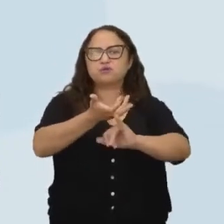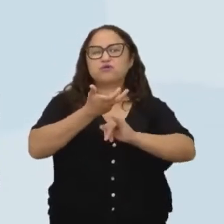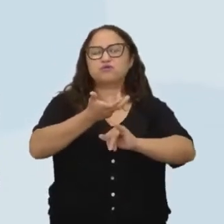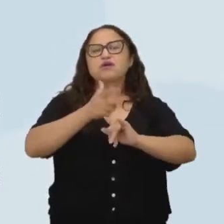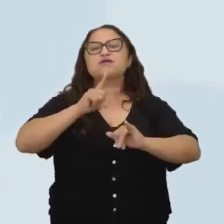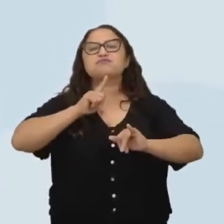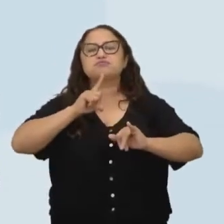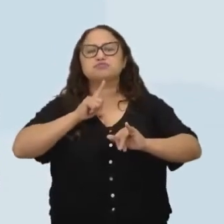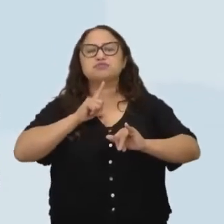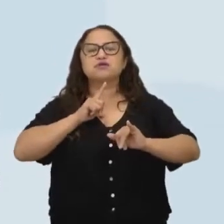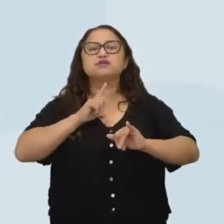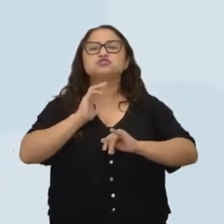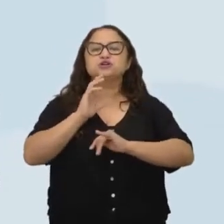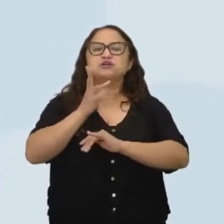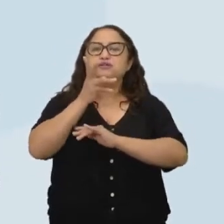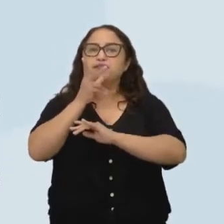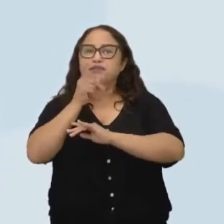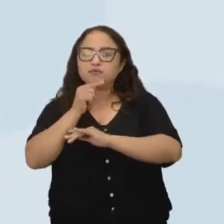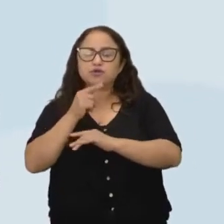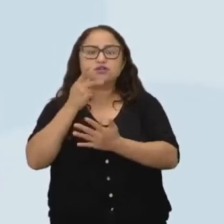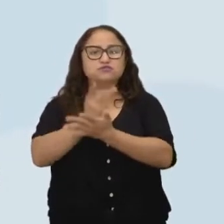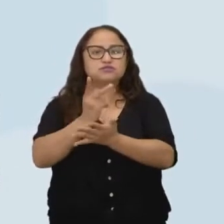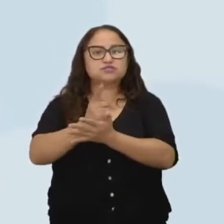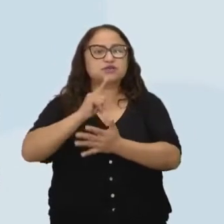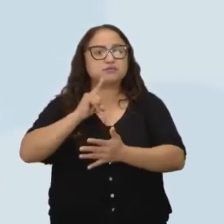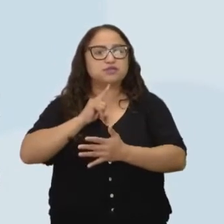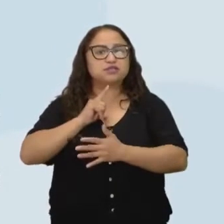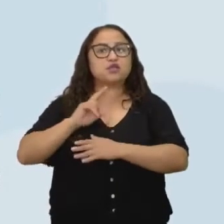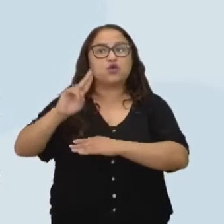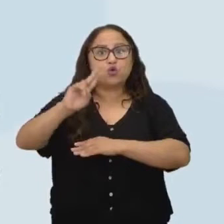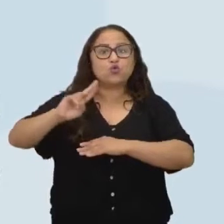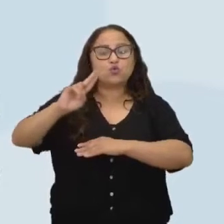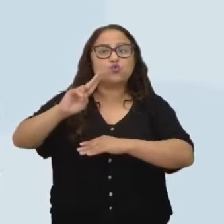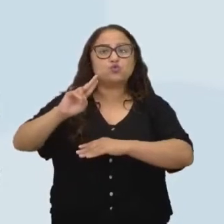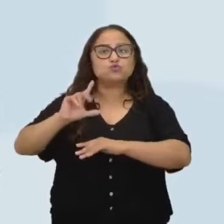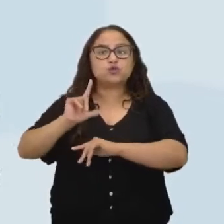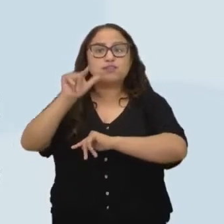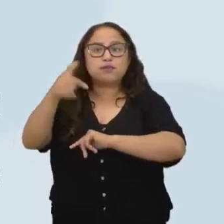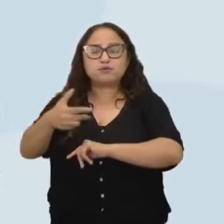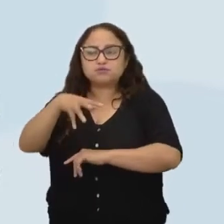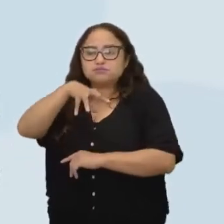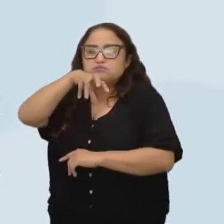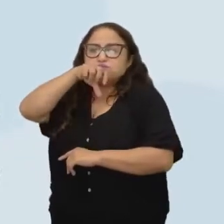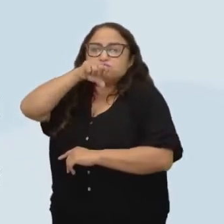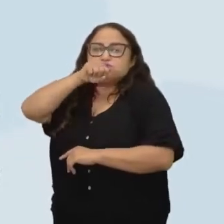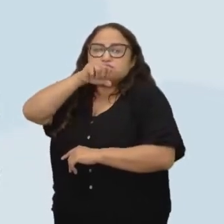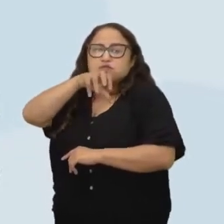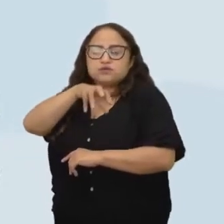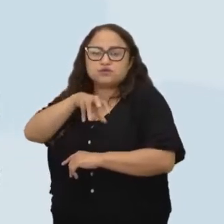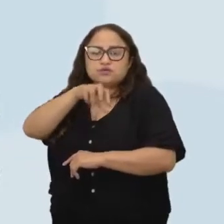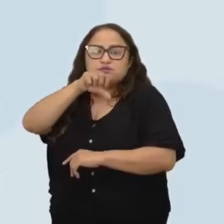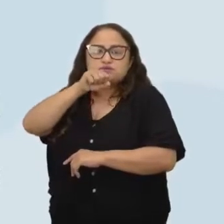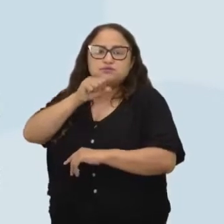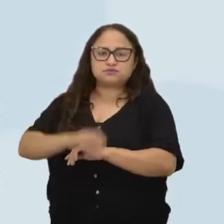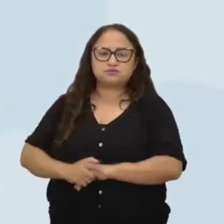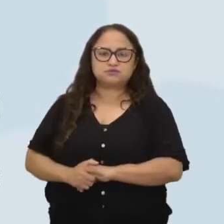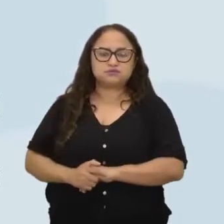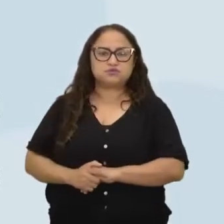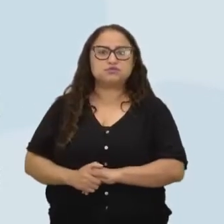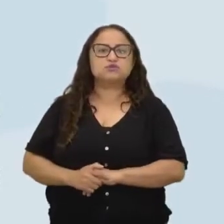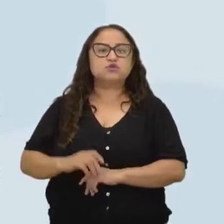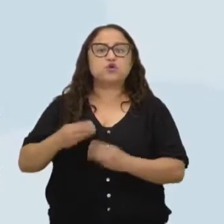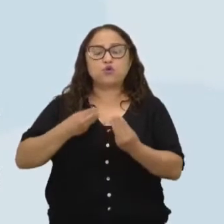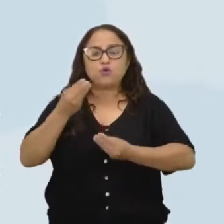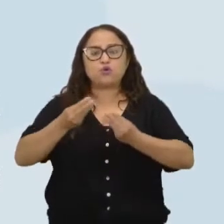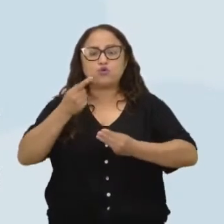prolongado por meio da medida de excesso de consumo de oxigênio pós-exercício, que é o EPOC. De acordo com a revisão do